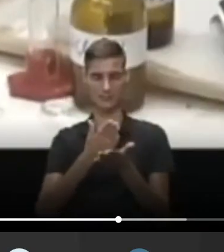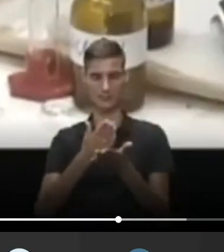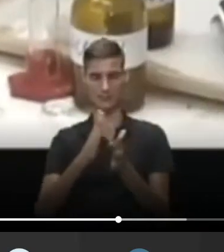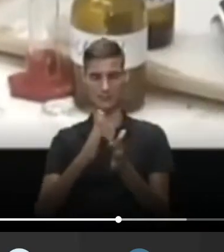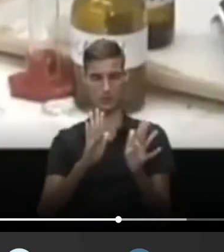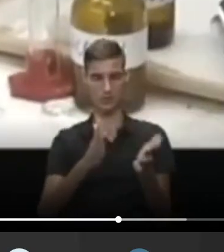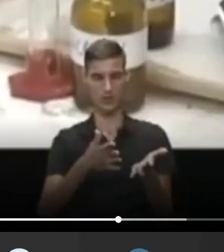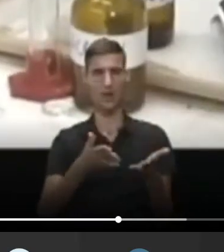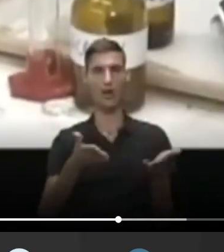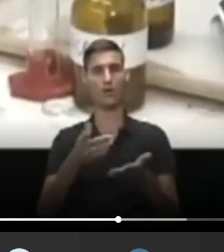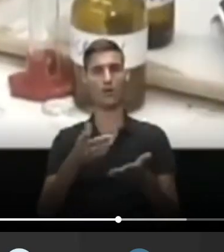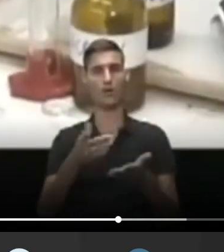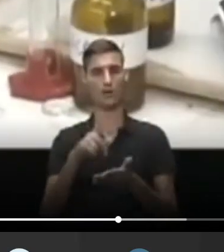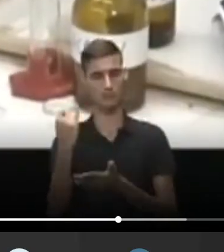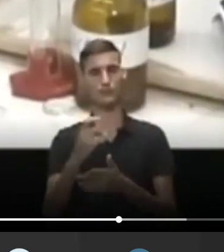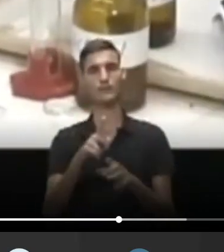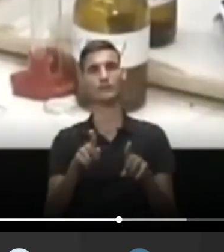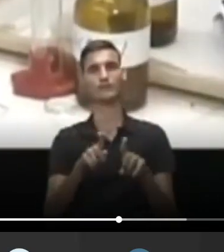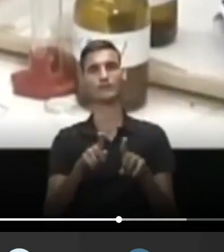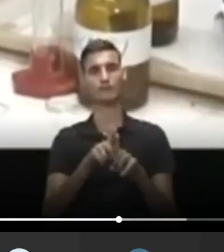Vou pegar meu hidróxido de sódio,